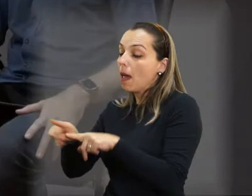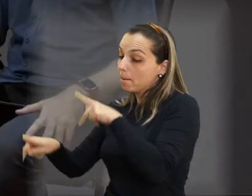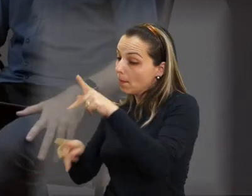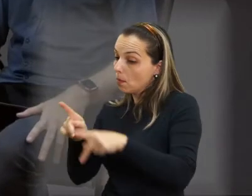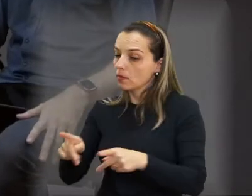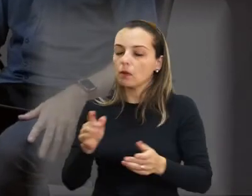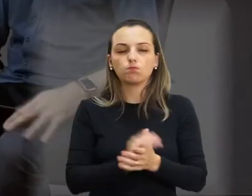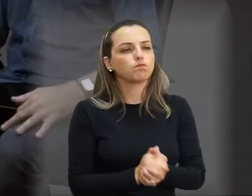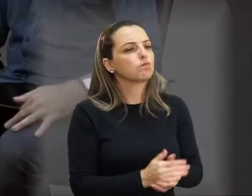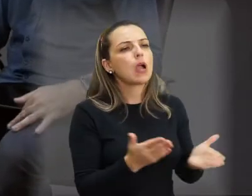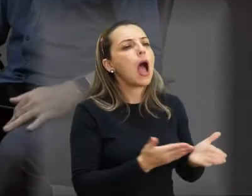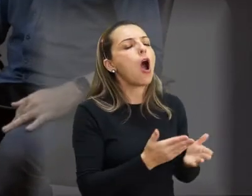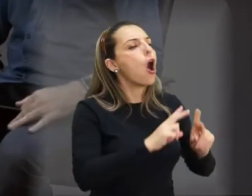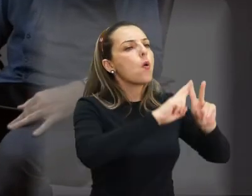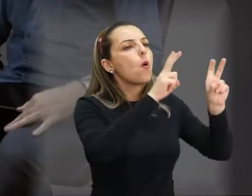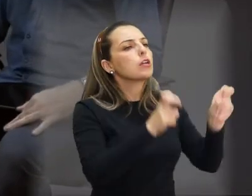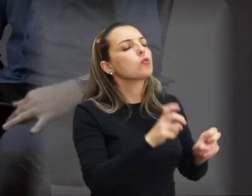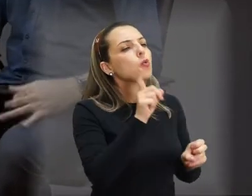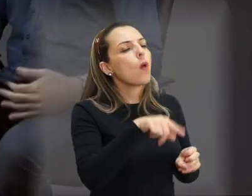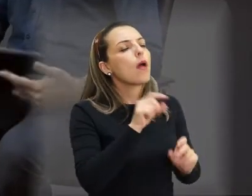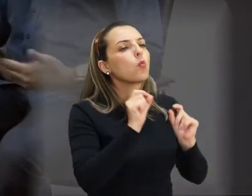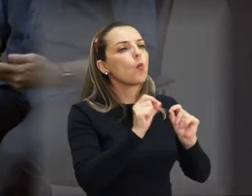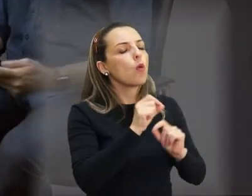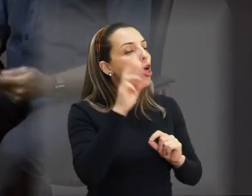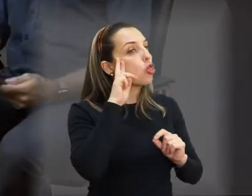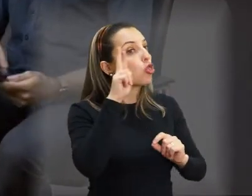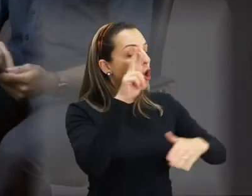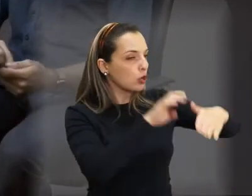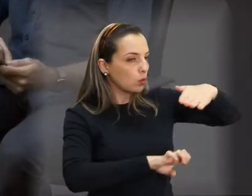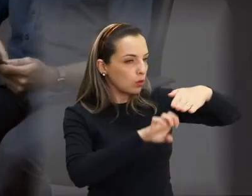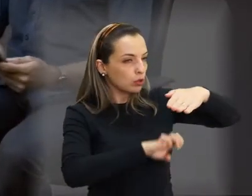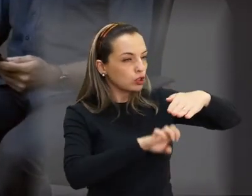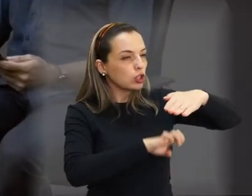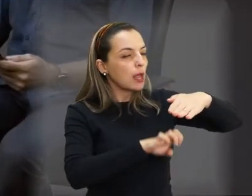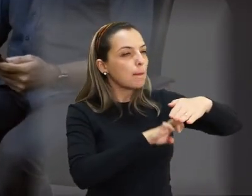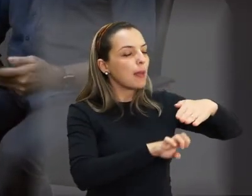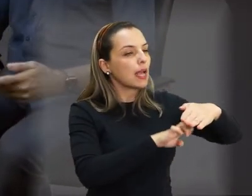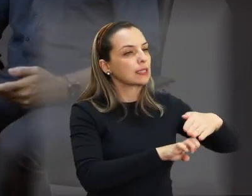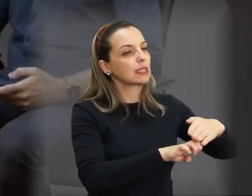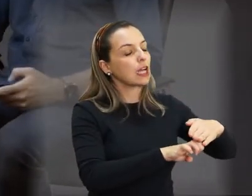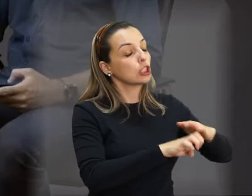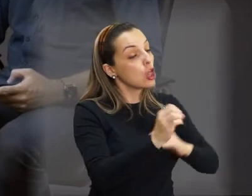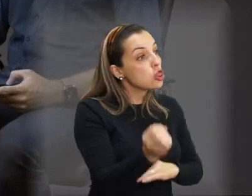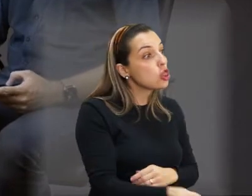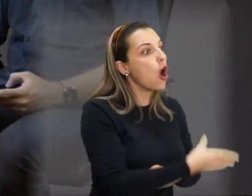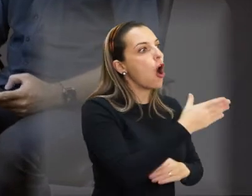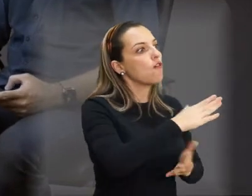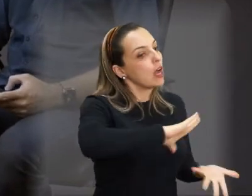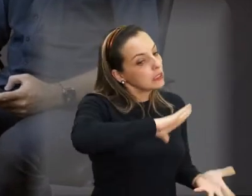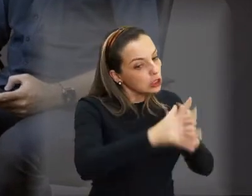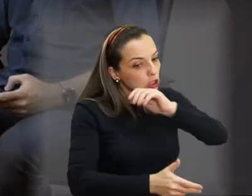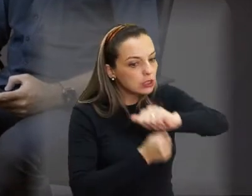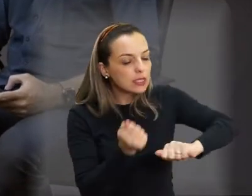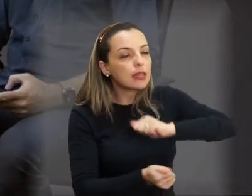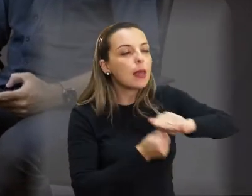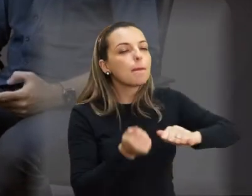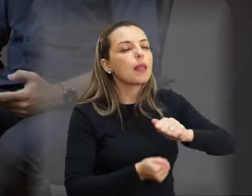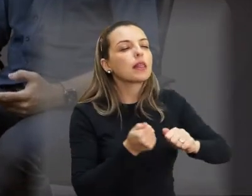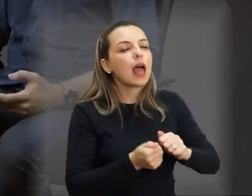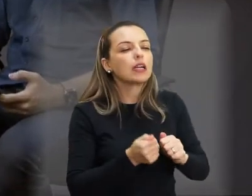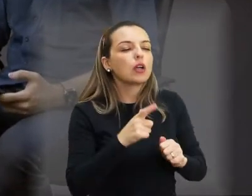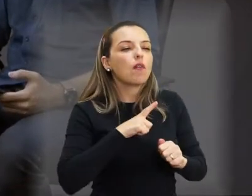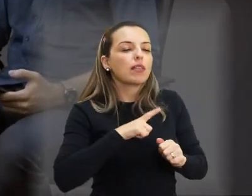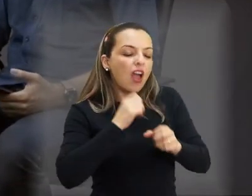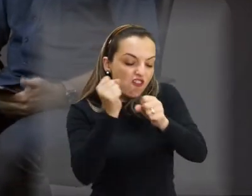como último assunto da nossa conversa, empresários alinham inovação e sustentabilidade em fabricação de